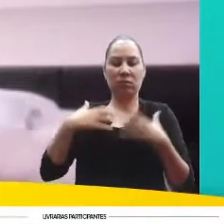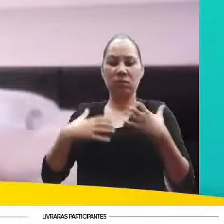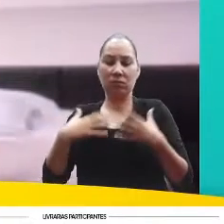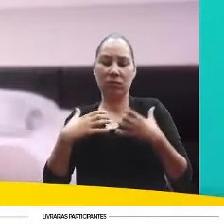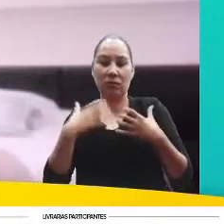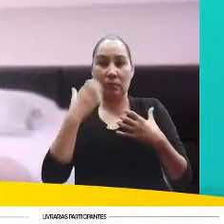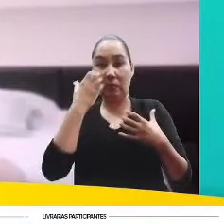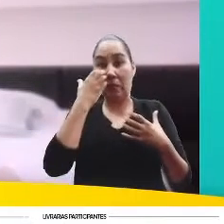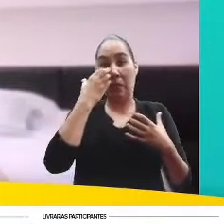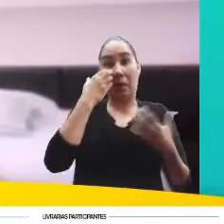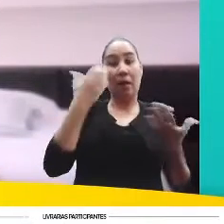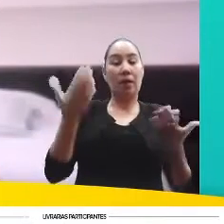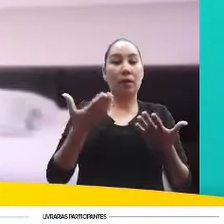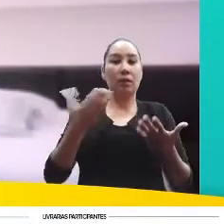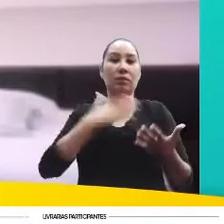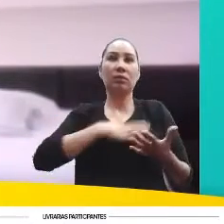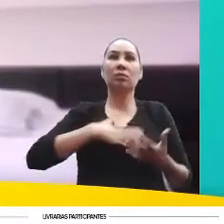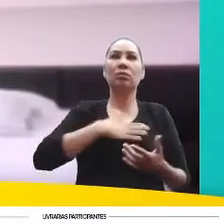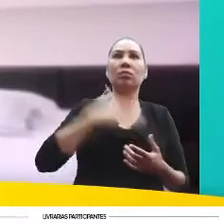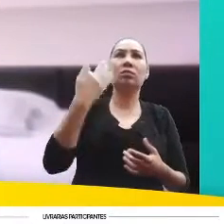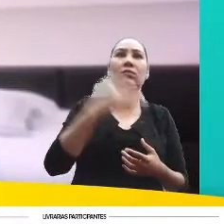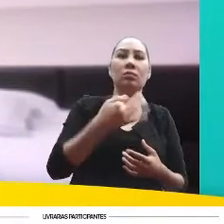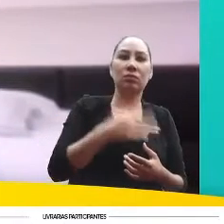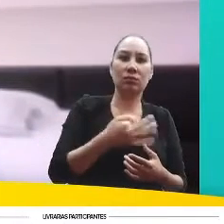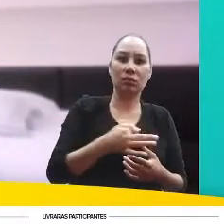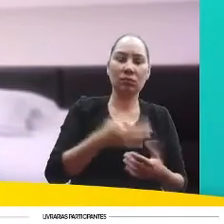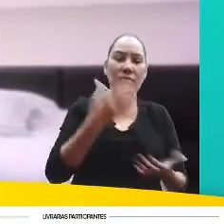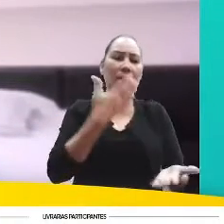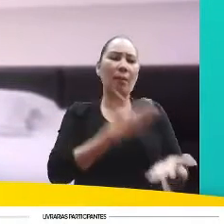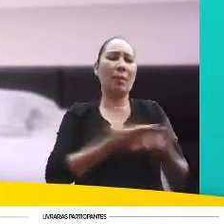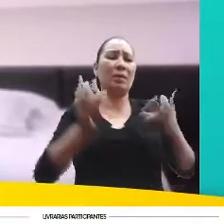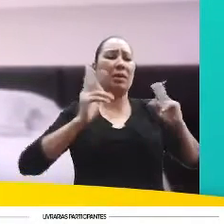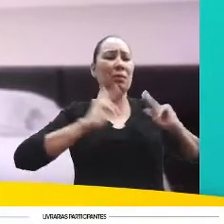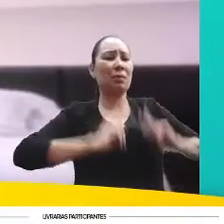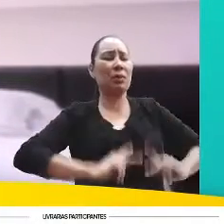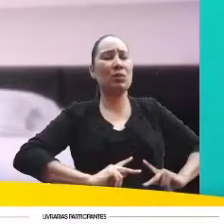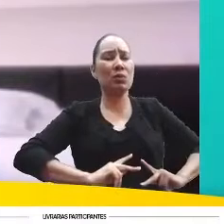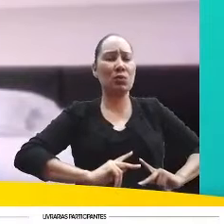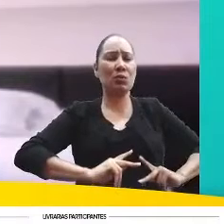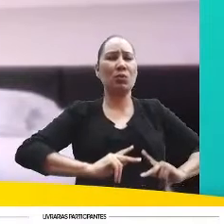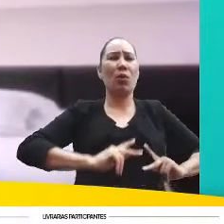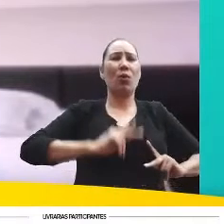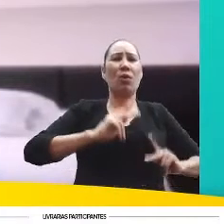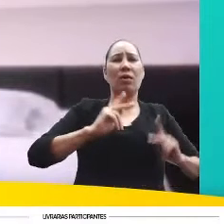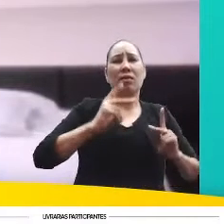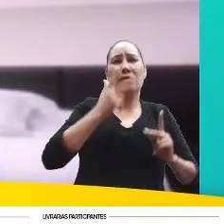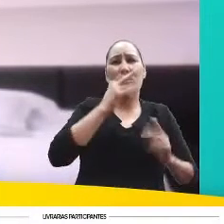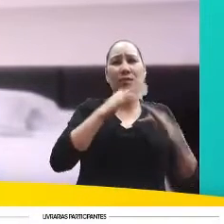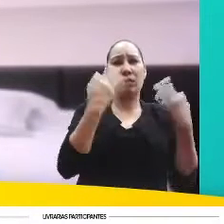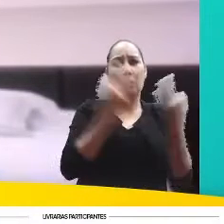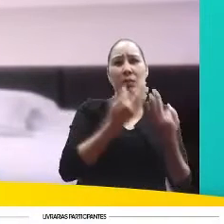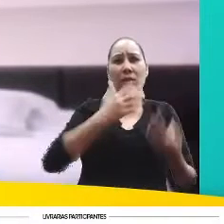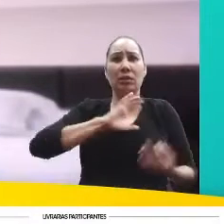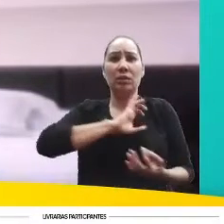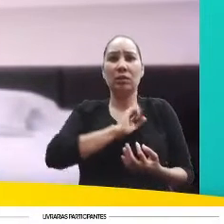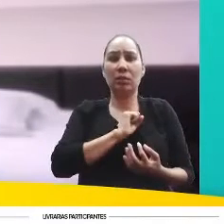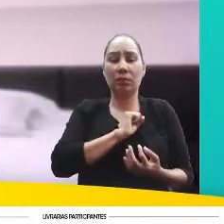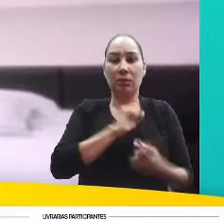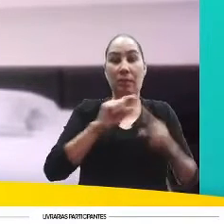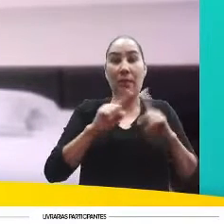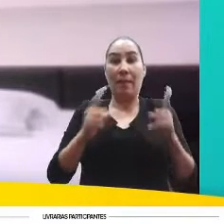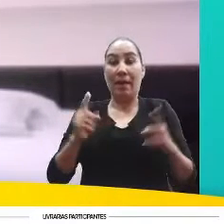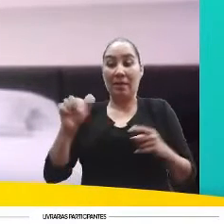dor. Vamos sentir dor quando a gente perdeu um ente querido. Dói muito perder um ente querido. Mas a